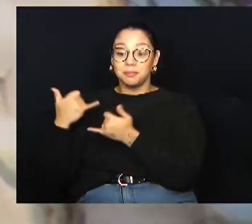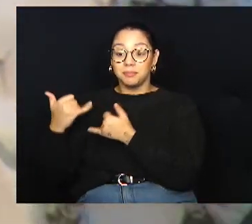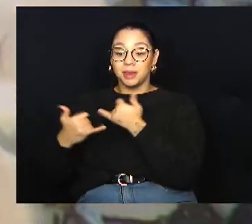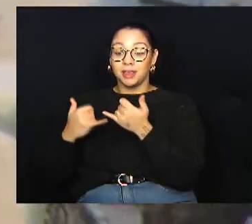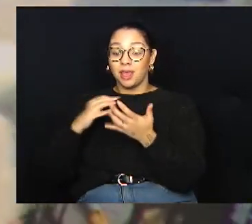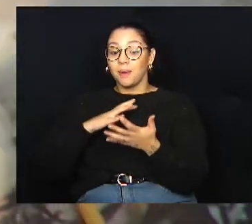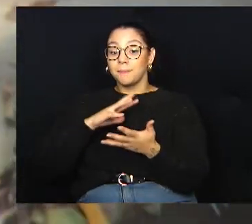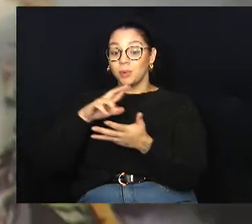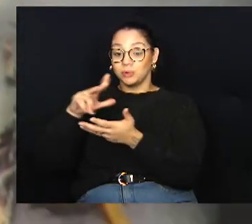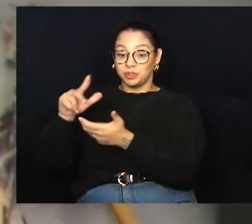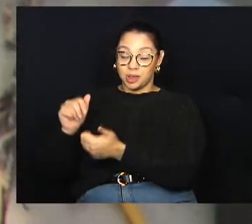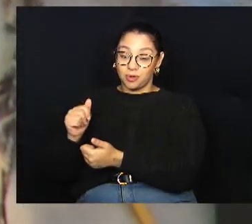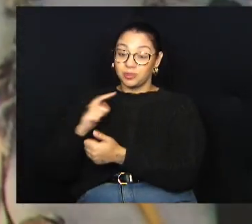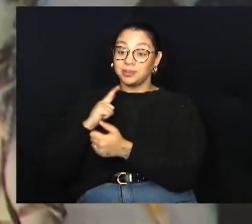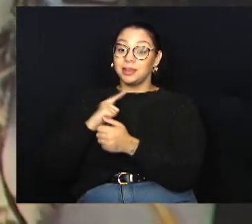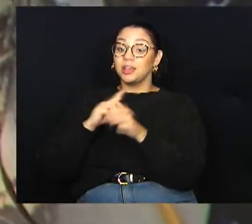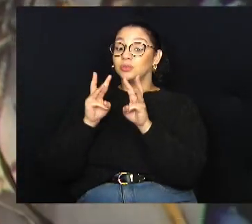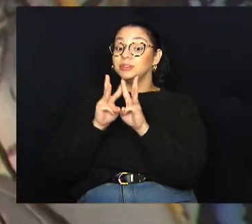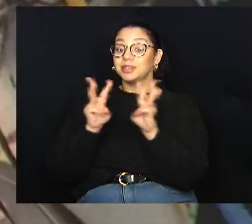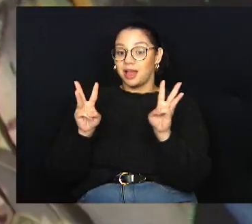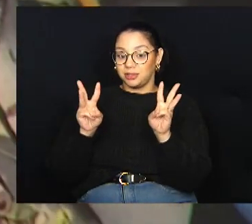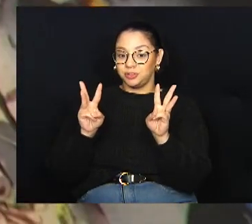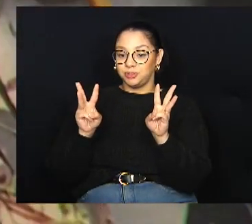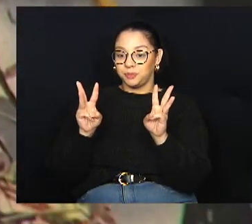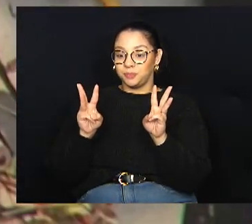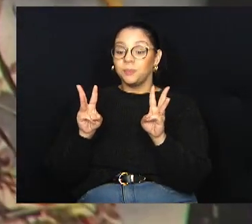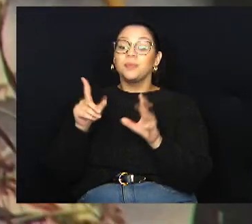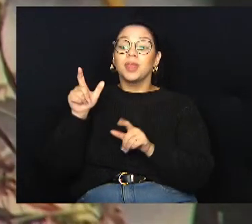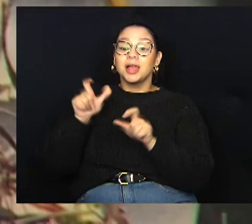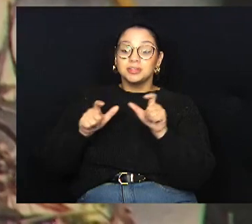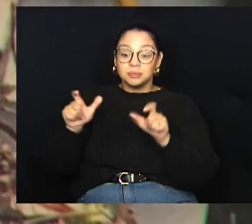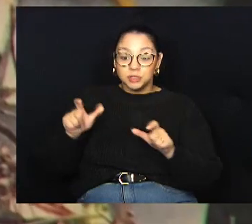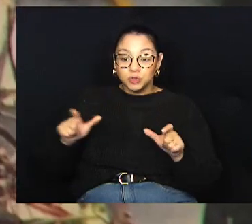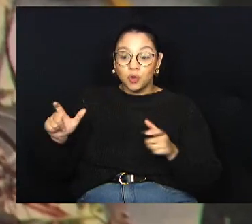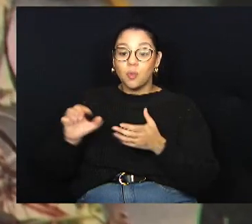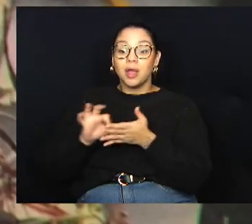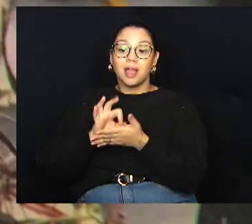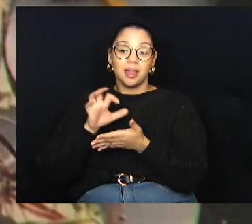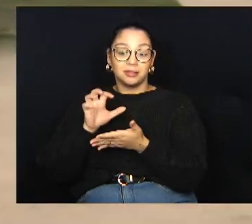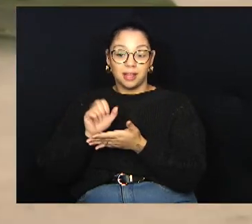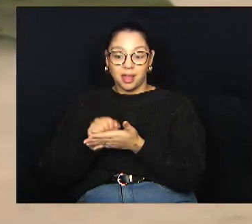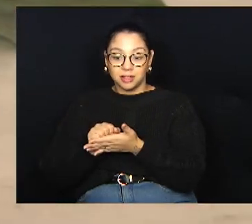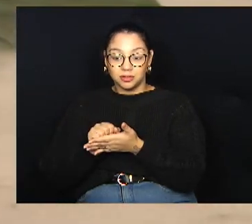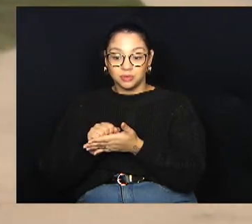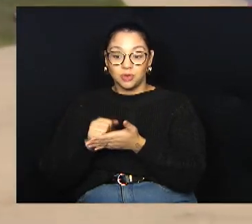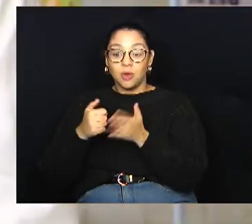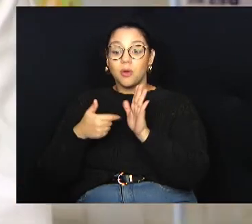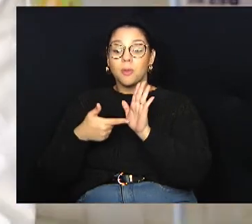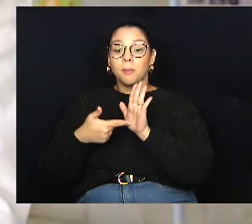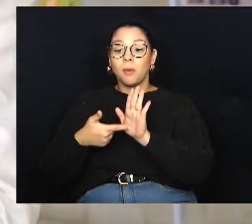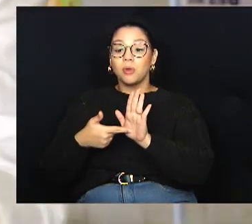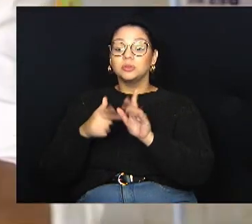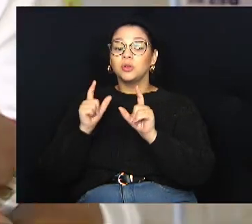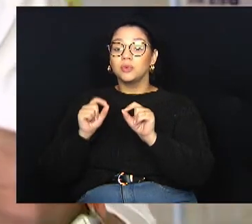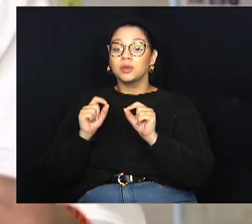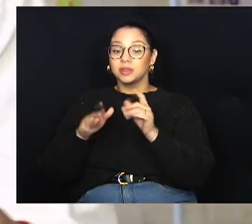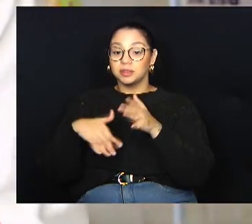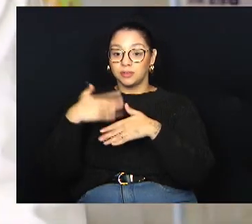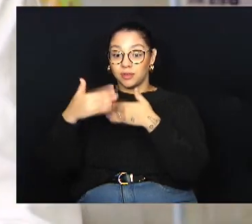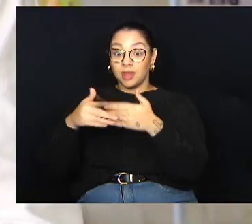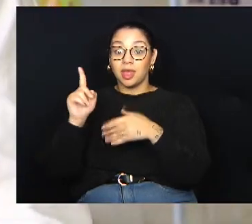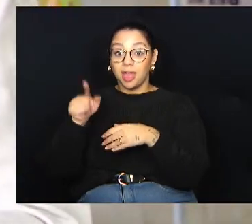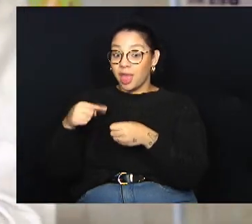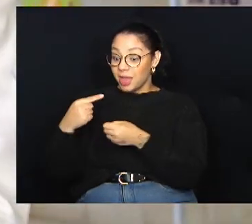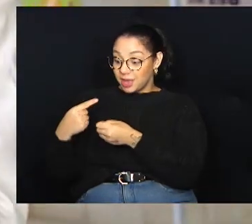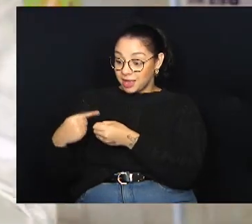tem um site onde as pessoas se cadastram lá para mostrar o que elas estão se envolvendo. Então a cidade inteira está